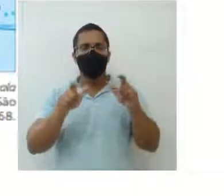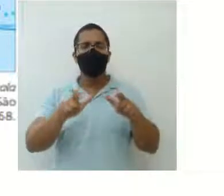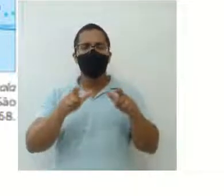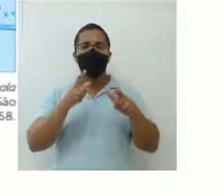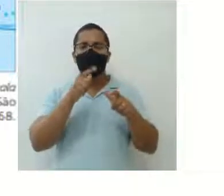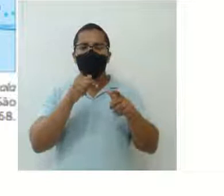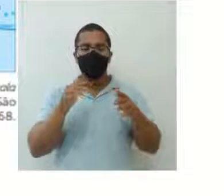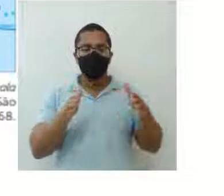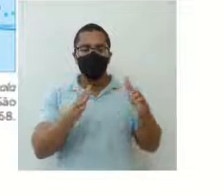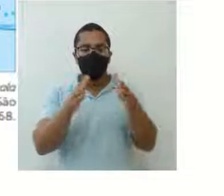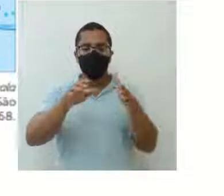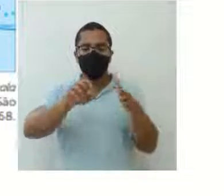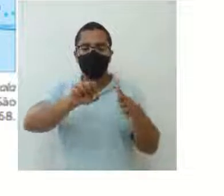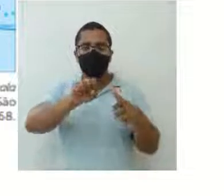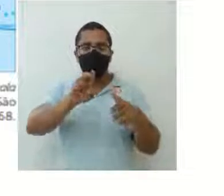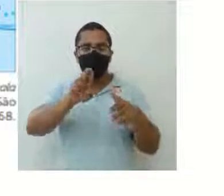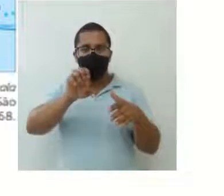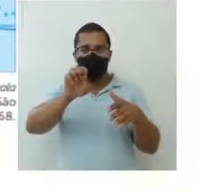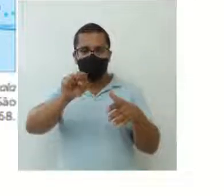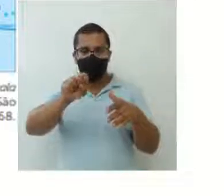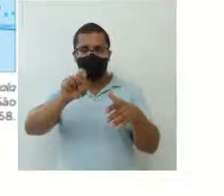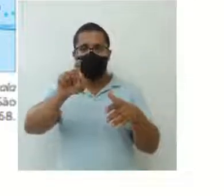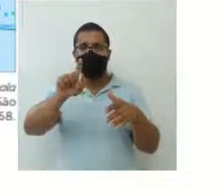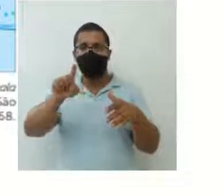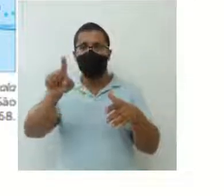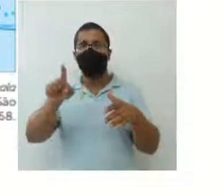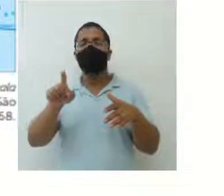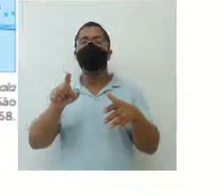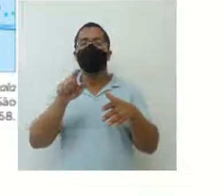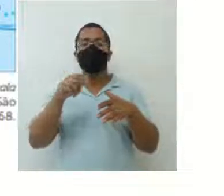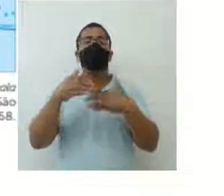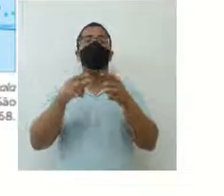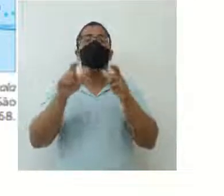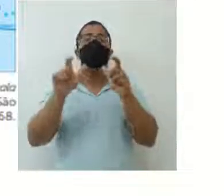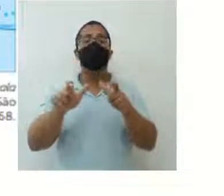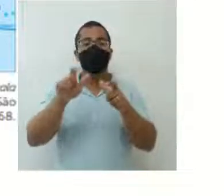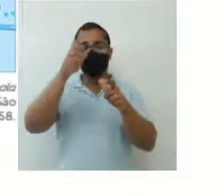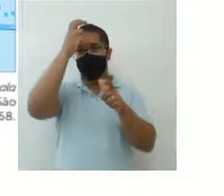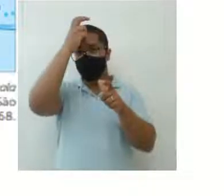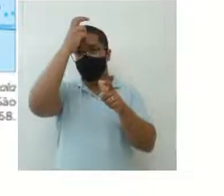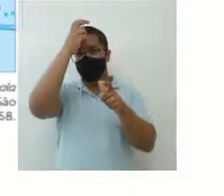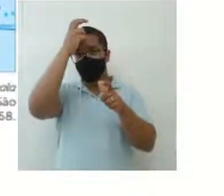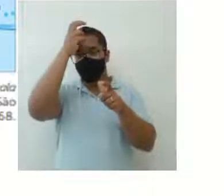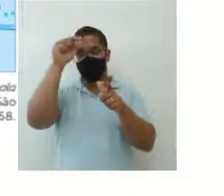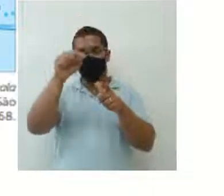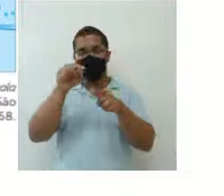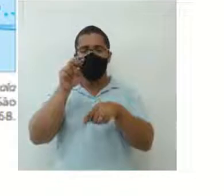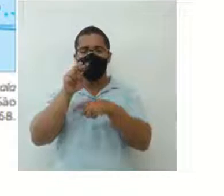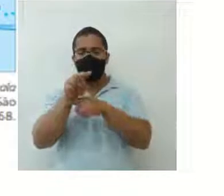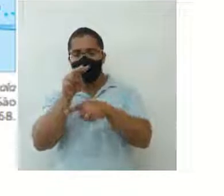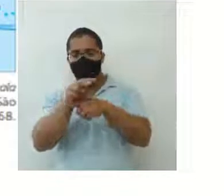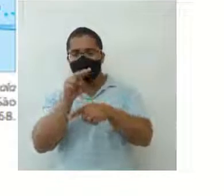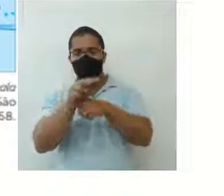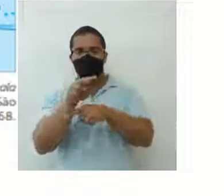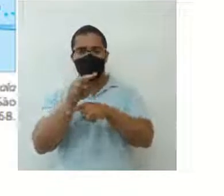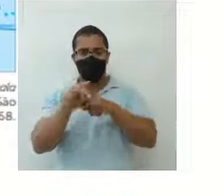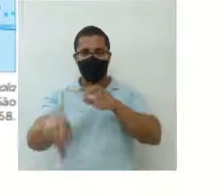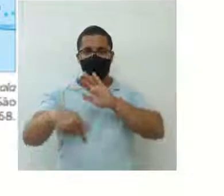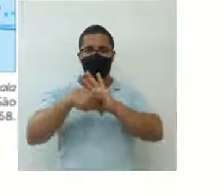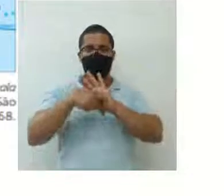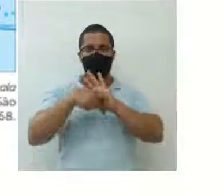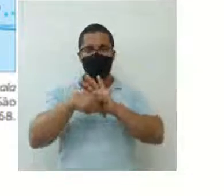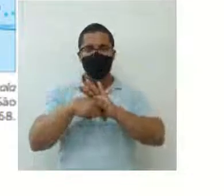Suez. Com o tempo tornou o Egito um protetorado britânico,